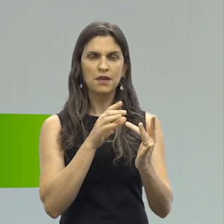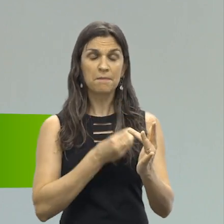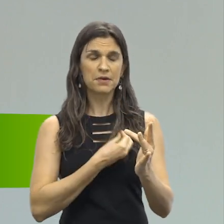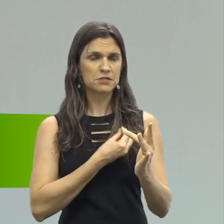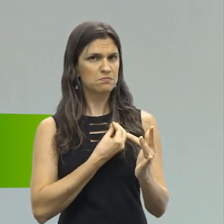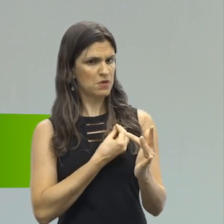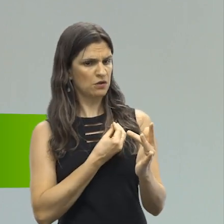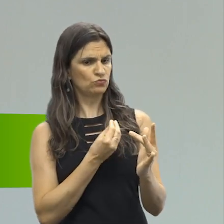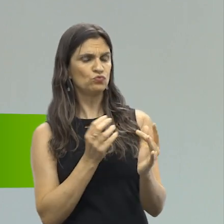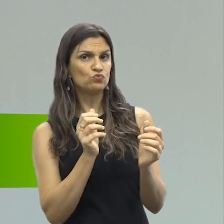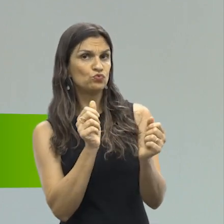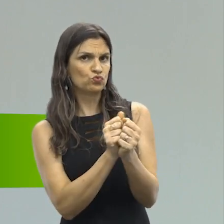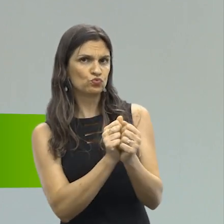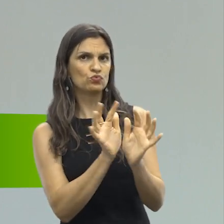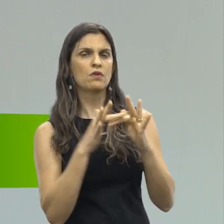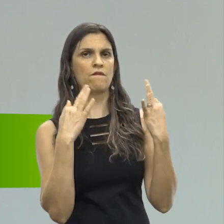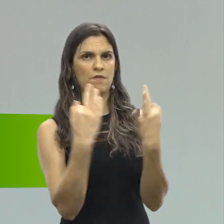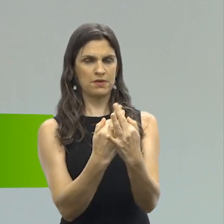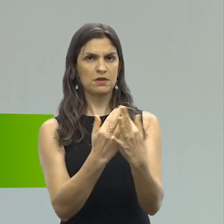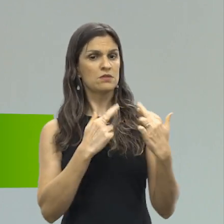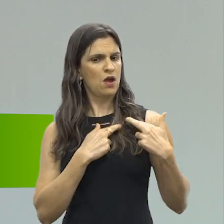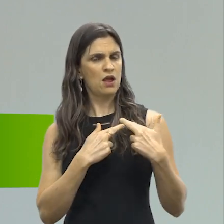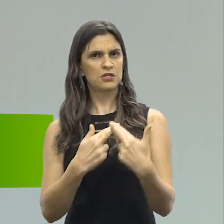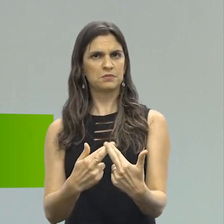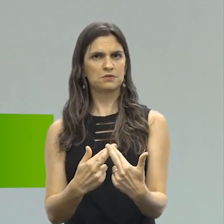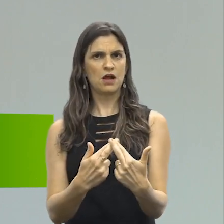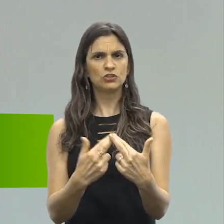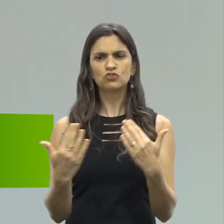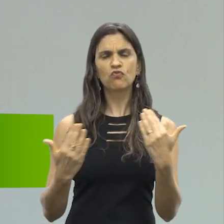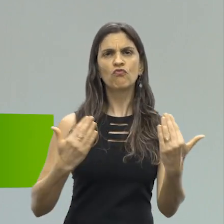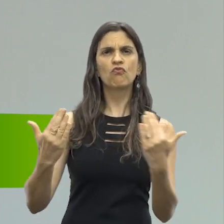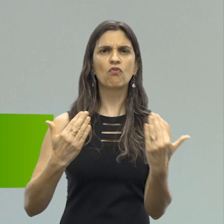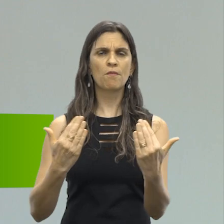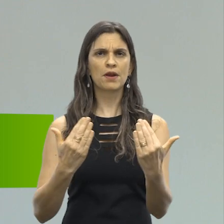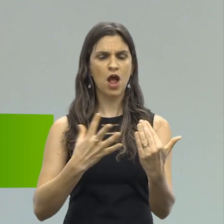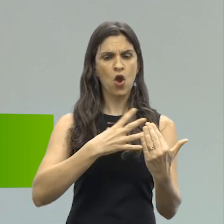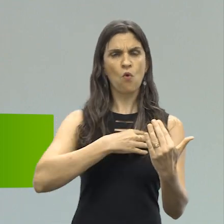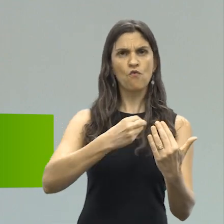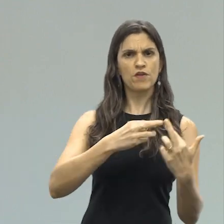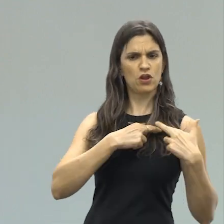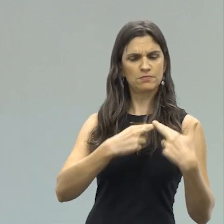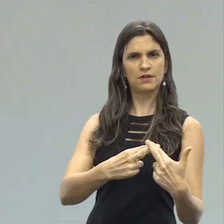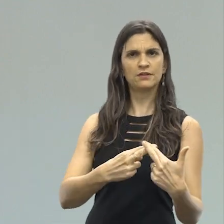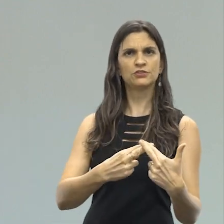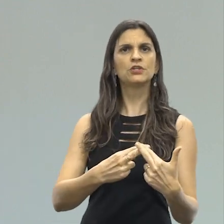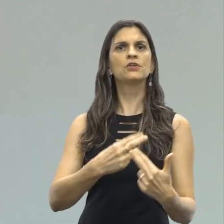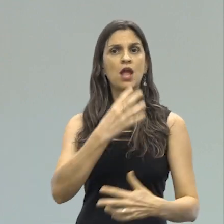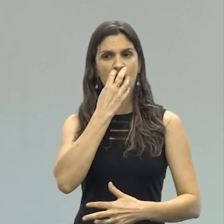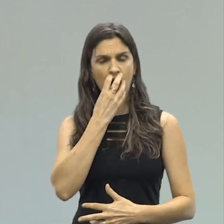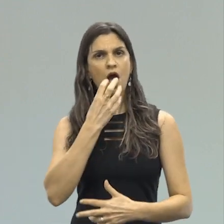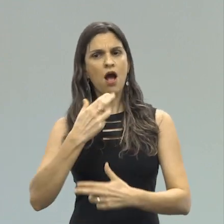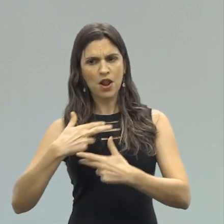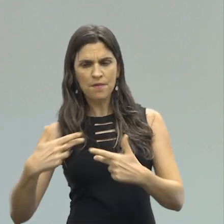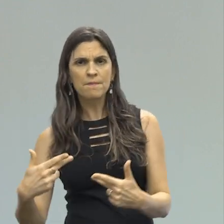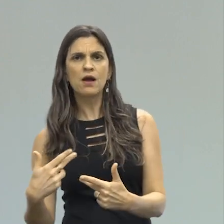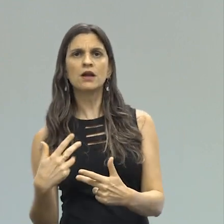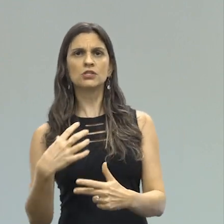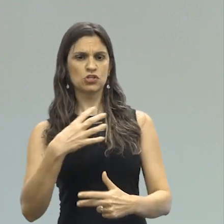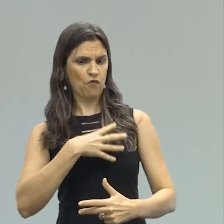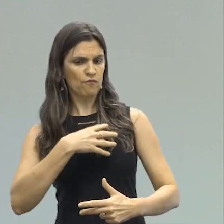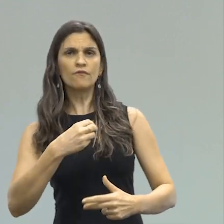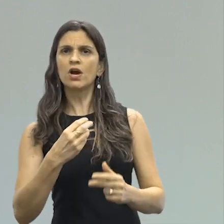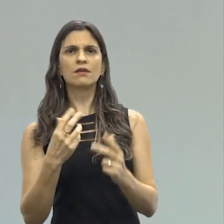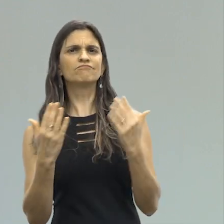E a responsabilidade de você ter um animal é a mesma de você ter um filho. O cuidado de zelo, educação. Os animais transmitem doenças,